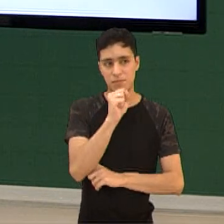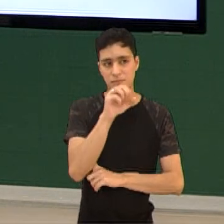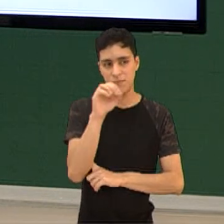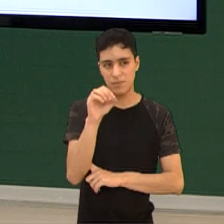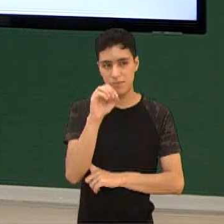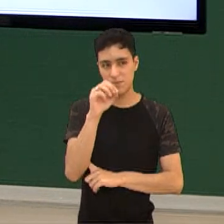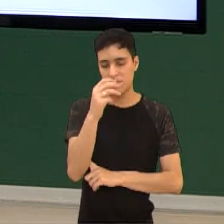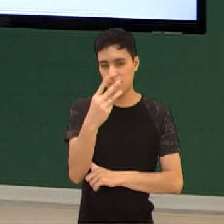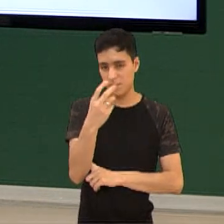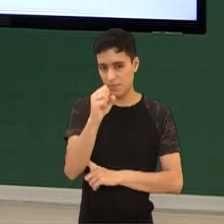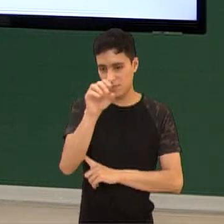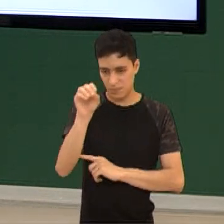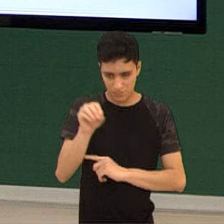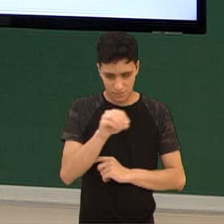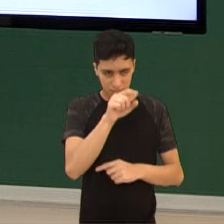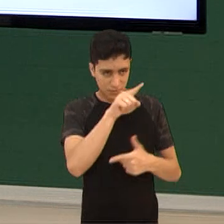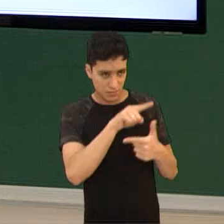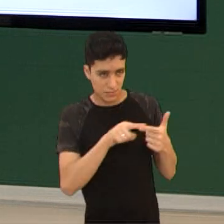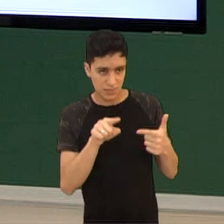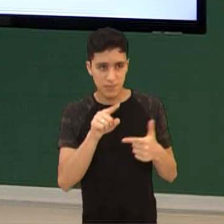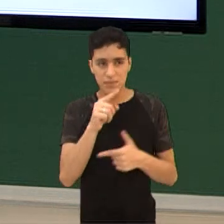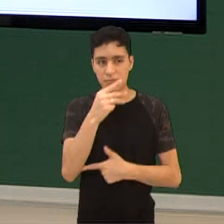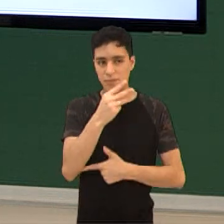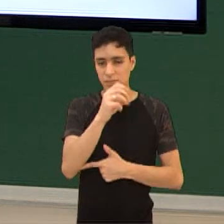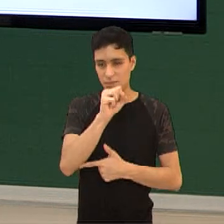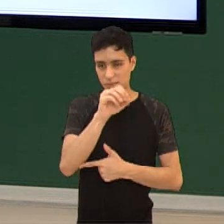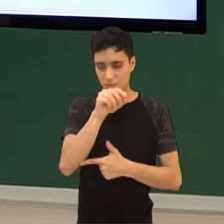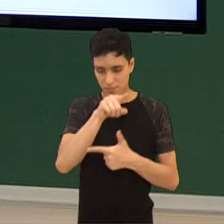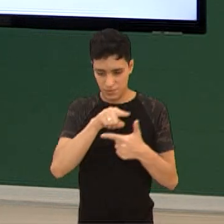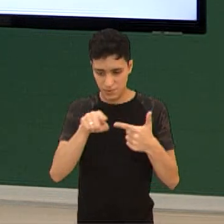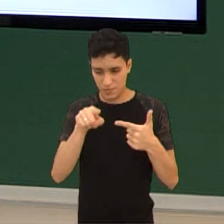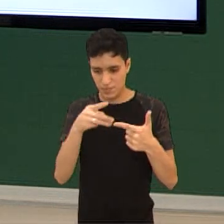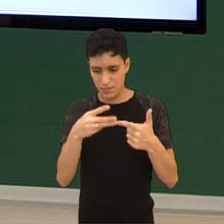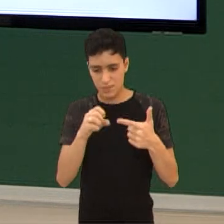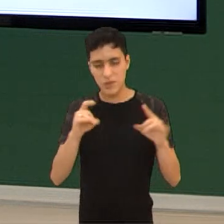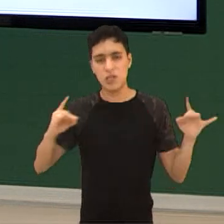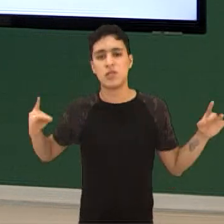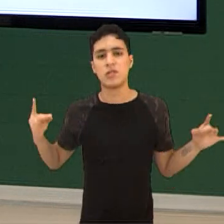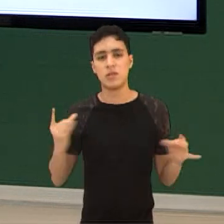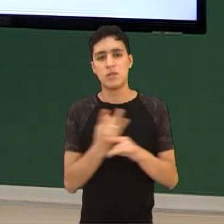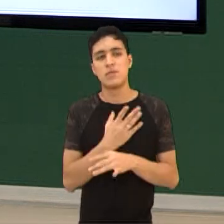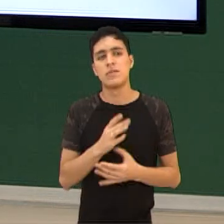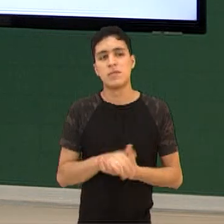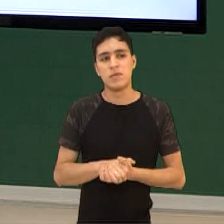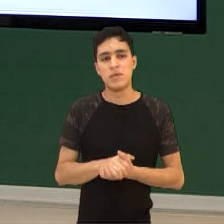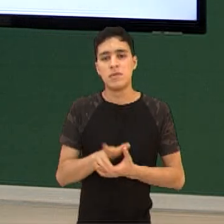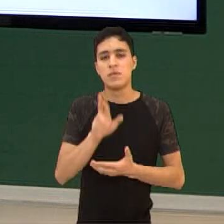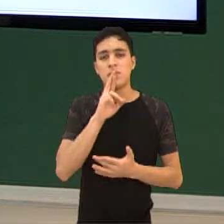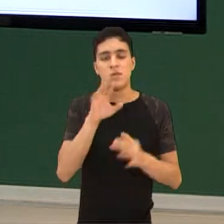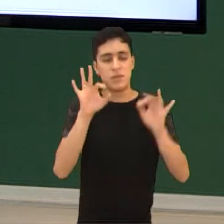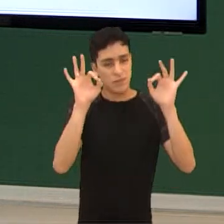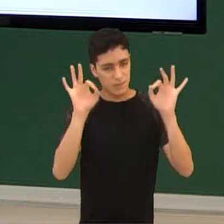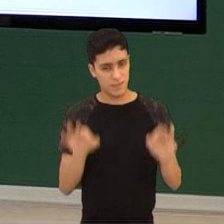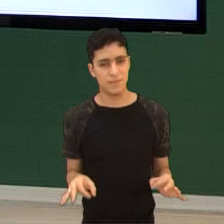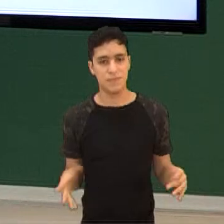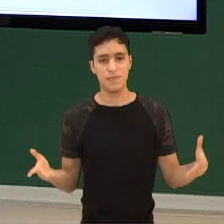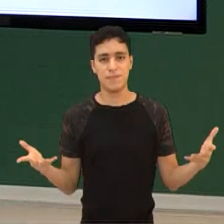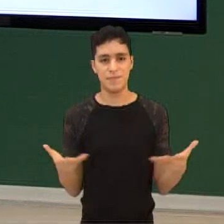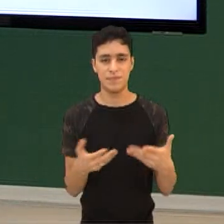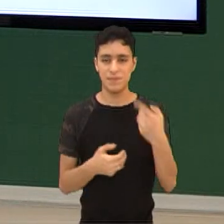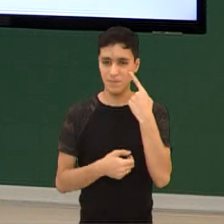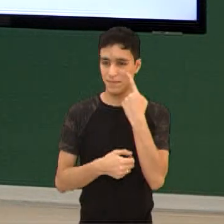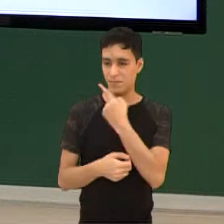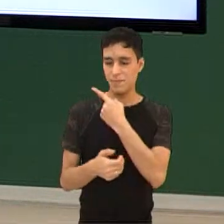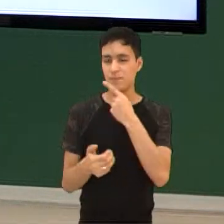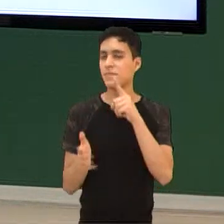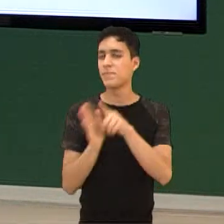Passo 38 dividindo, 380 dividido por 38, dá 10. Resposta certa, ainda na